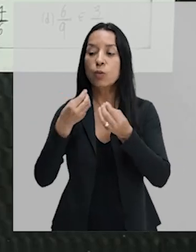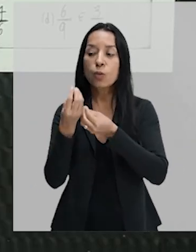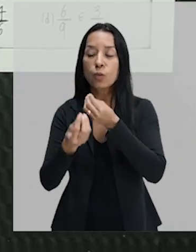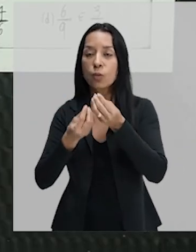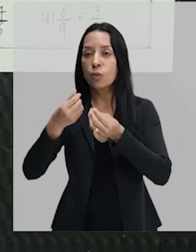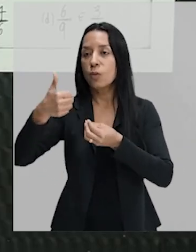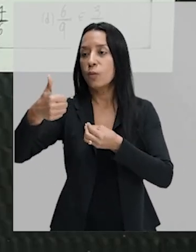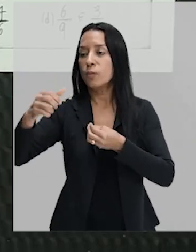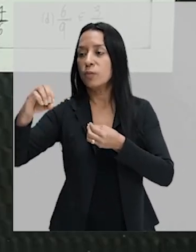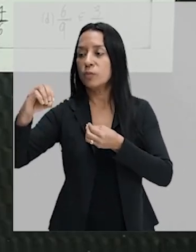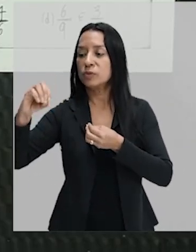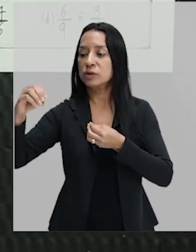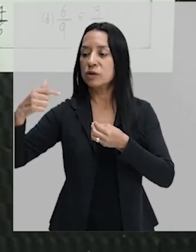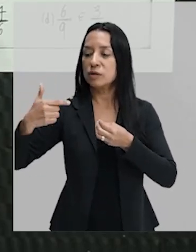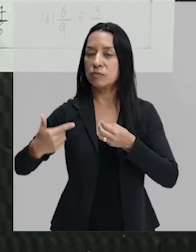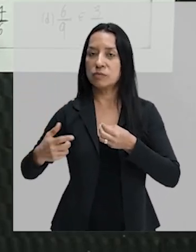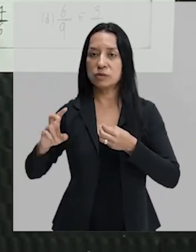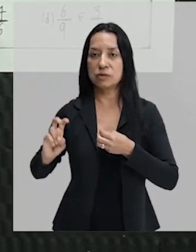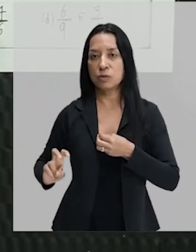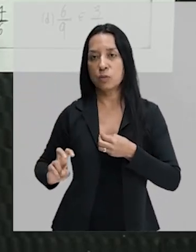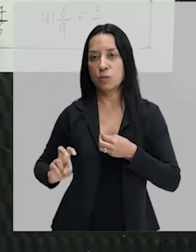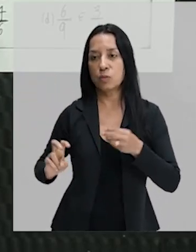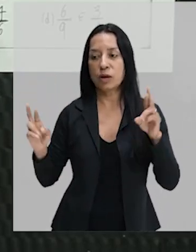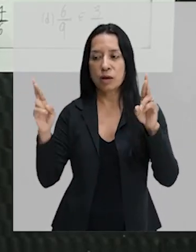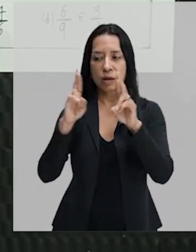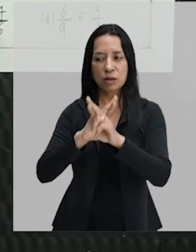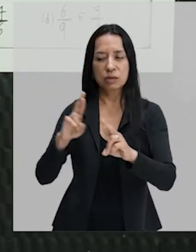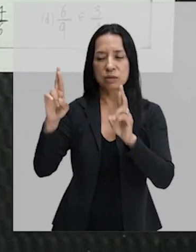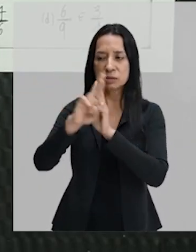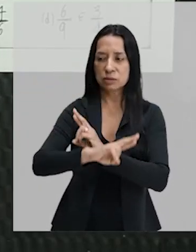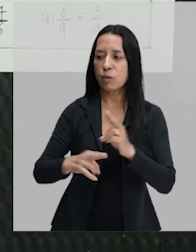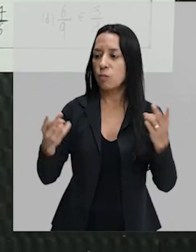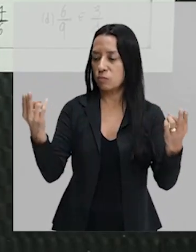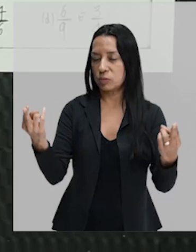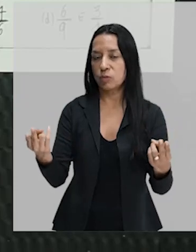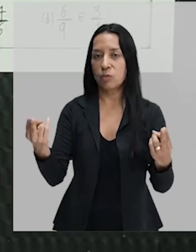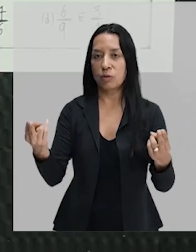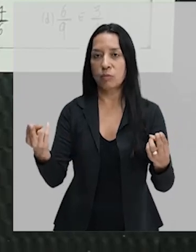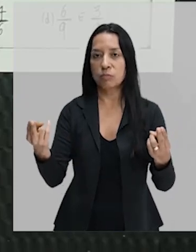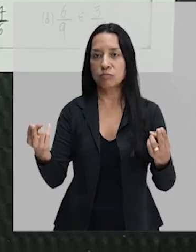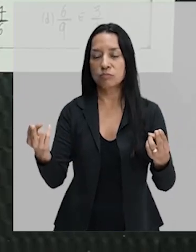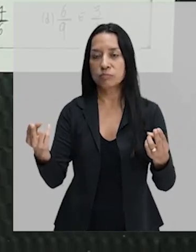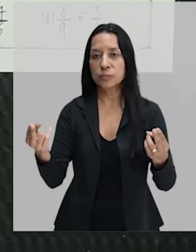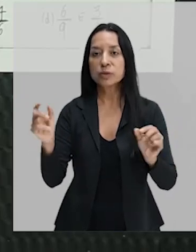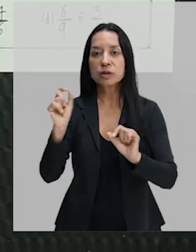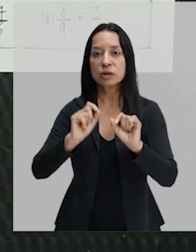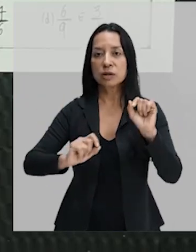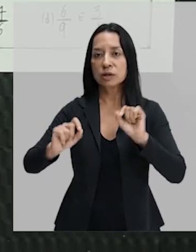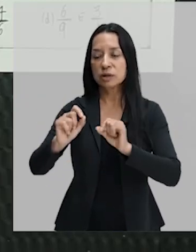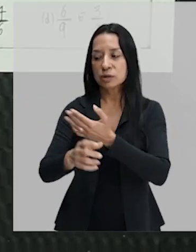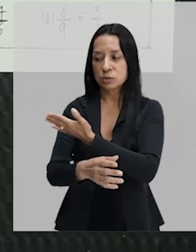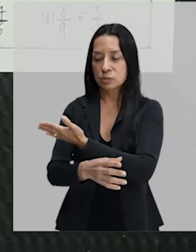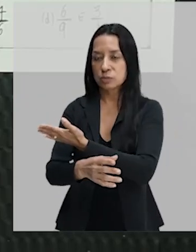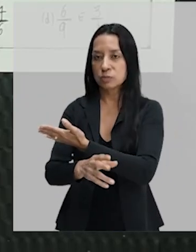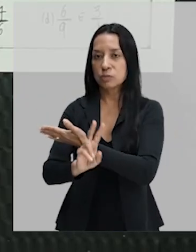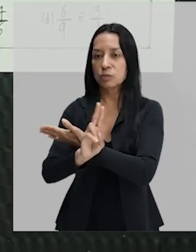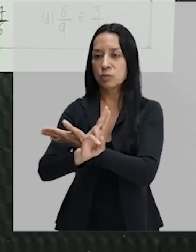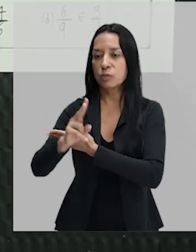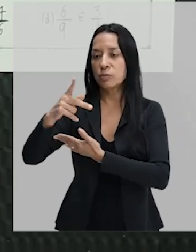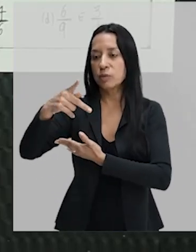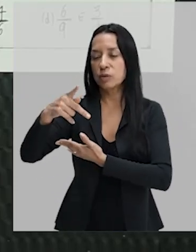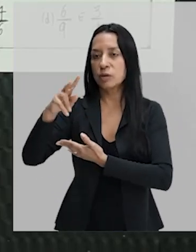mesma relação entre 100 sobre 25. Turminha, então, isso aqui, ó, que nós chamamos de proporção. Existe